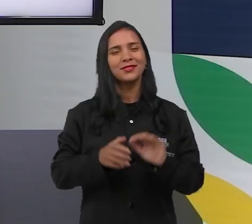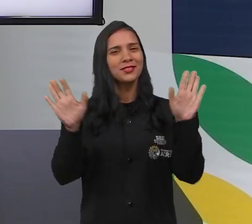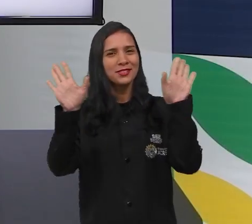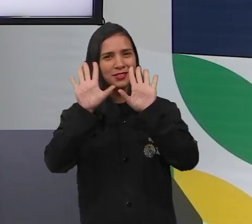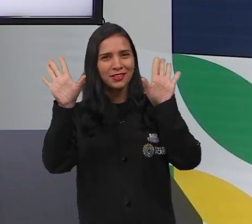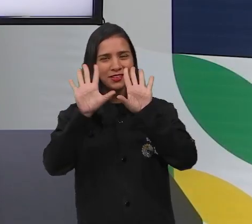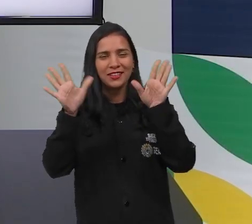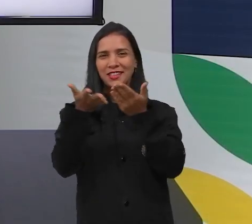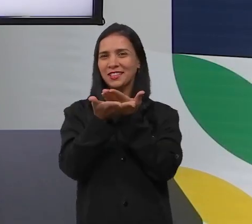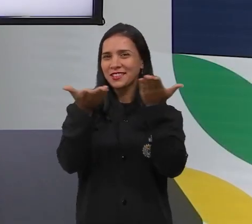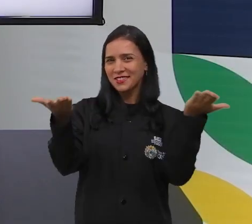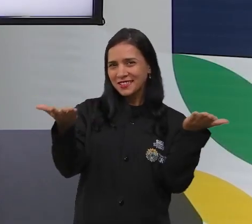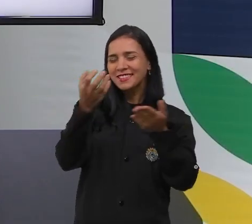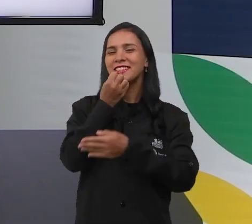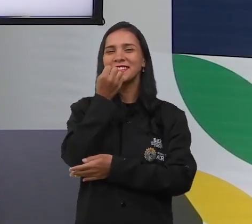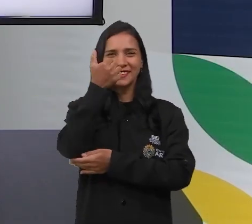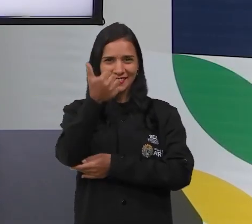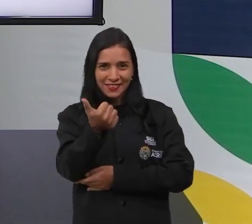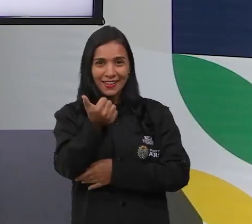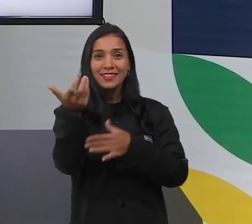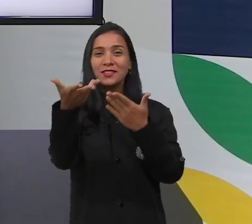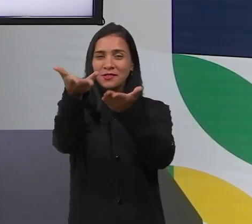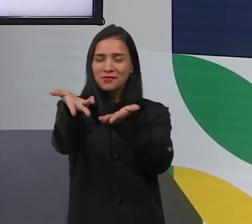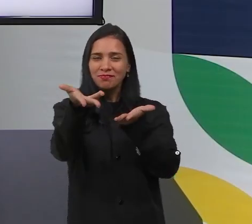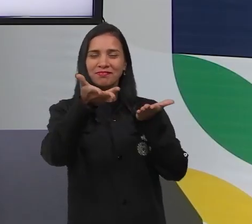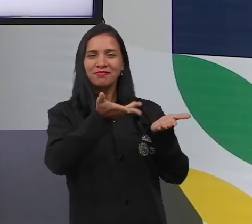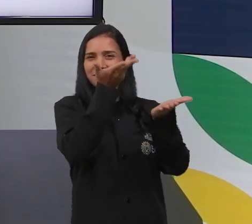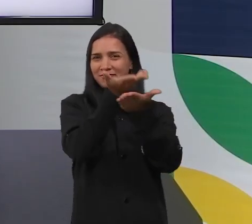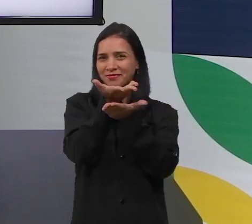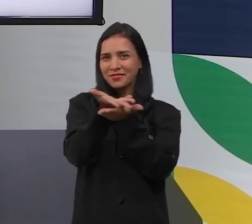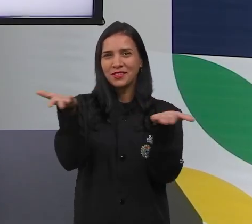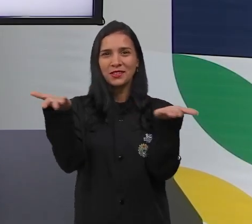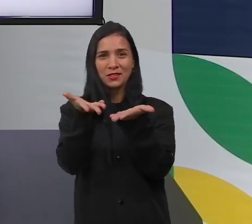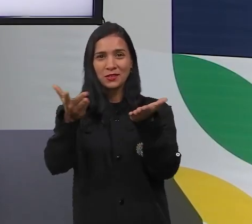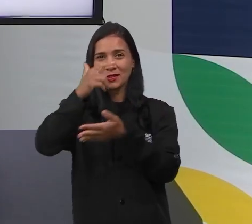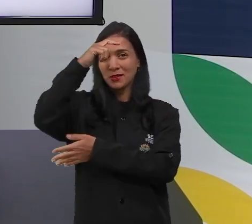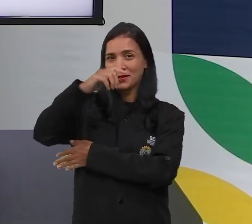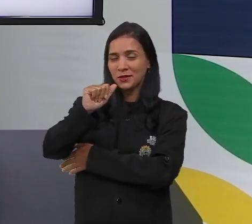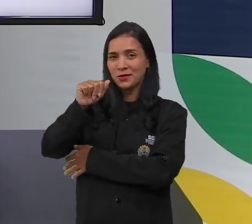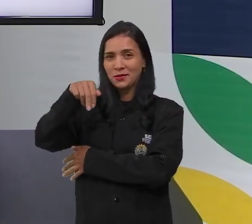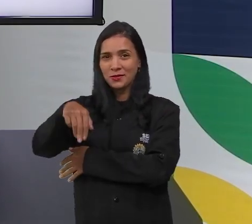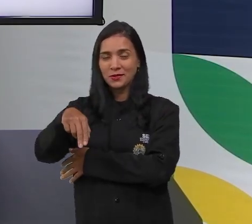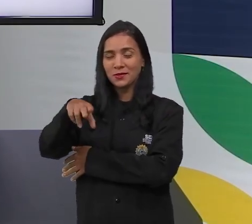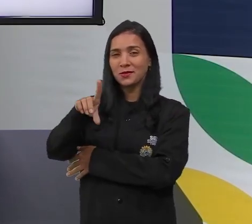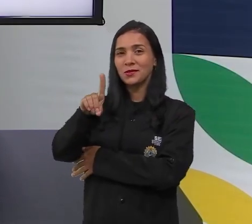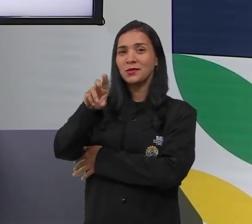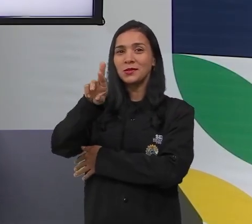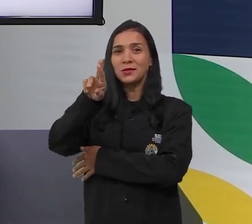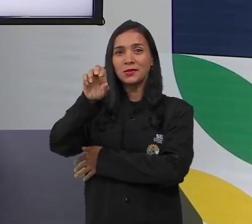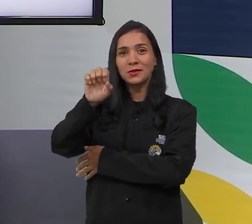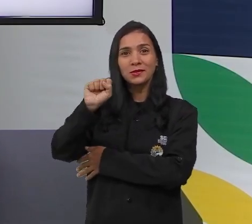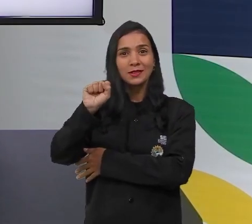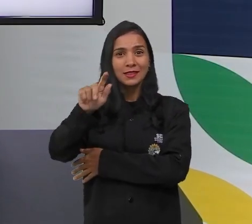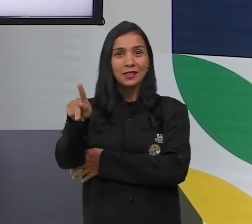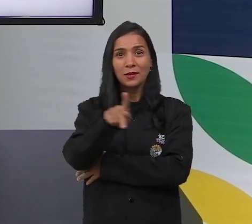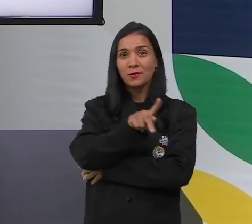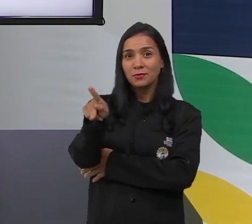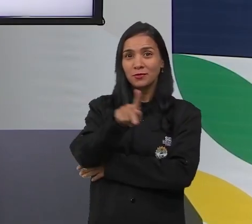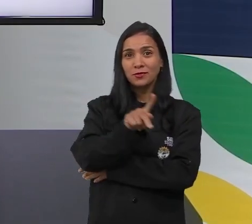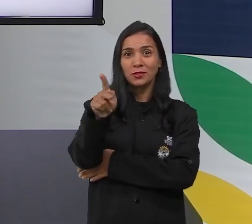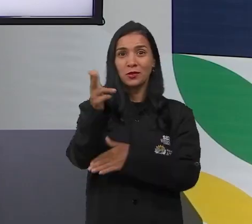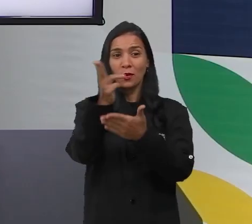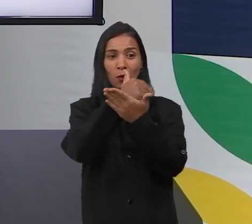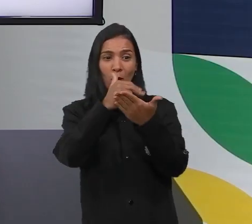Olá, estudante, tudo bem? Seja bem-vindo à nossa aula de hoje. Eu sou Andréia, sou professora de arte e hoje nós vamos falar